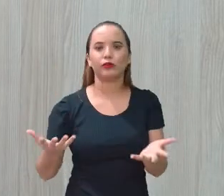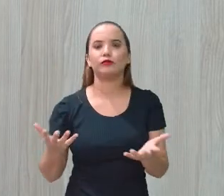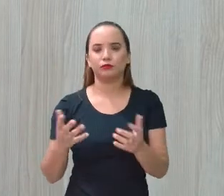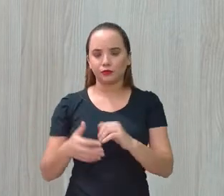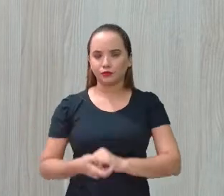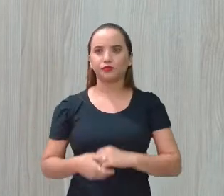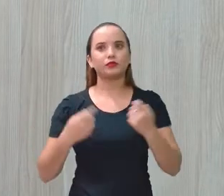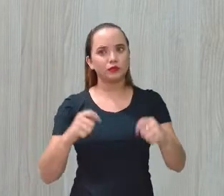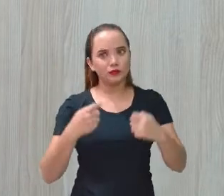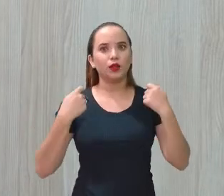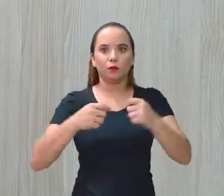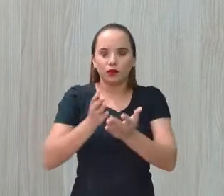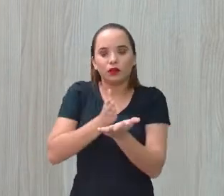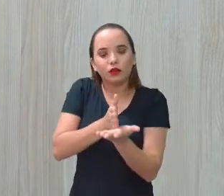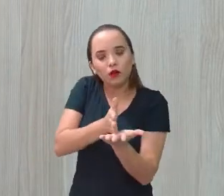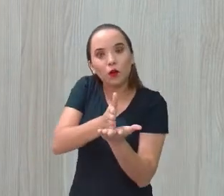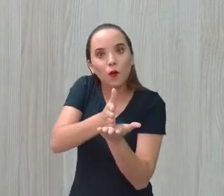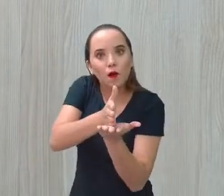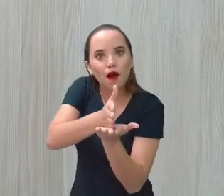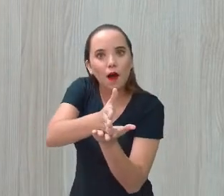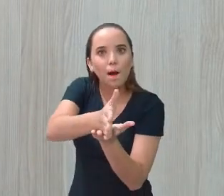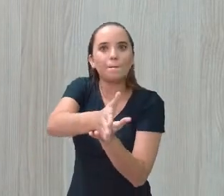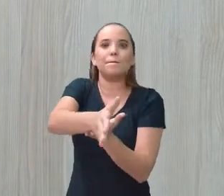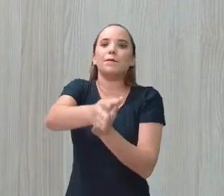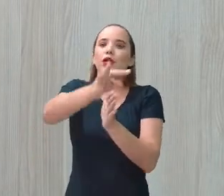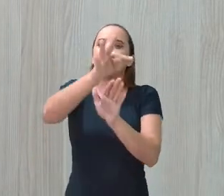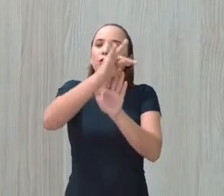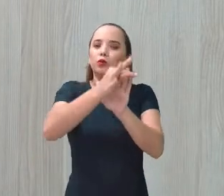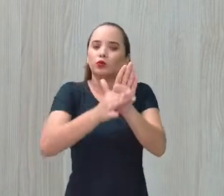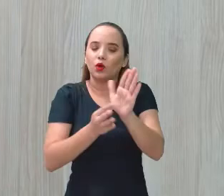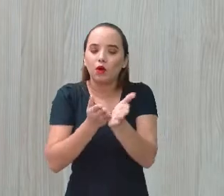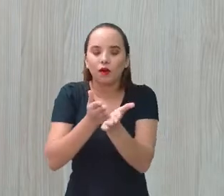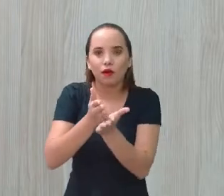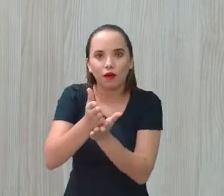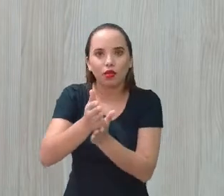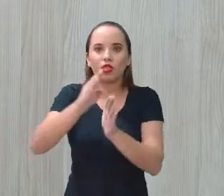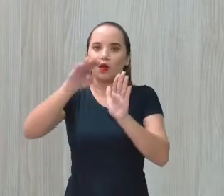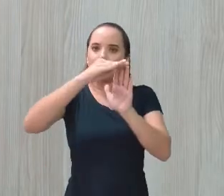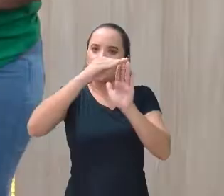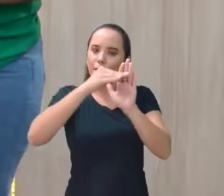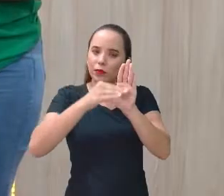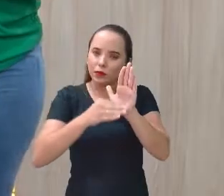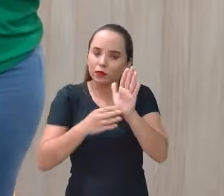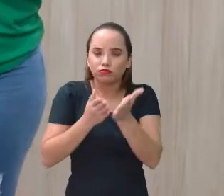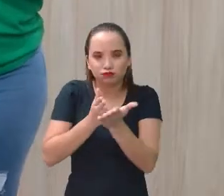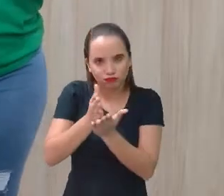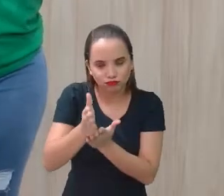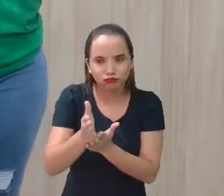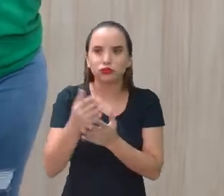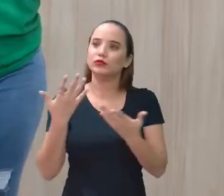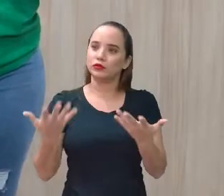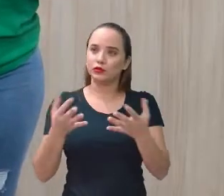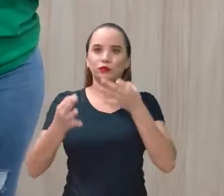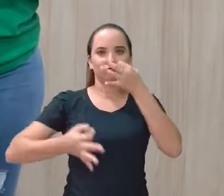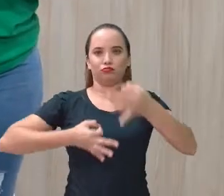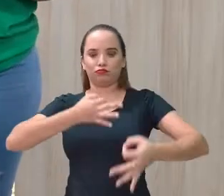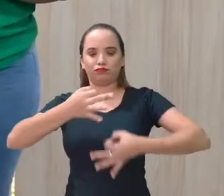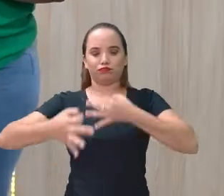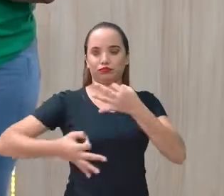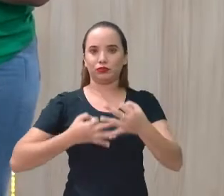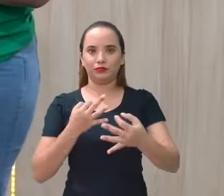ali Que dentro tem um do caminho, discurso, né? A gente tem tenha um início, caminho, meio. uma sequência Exatamente. argumentativa. Exatamente,